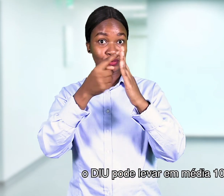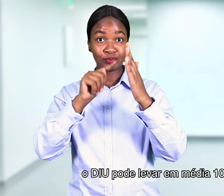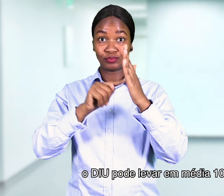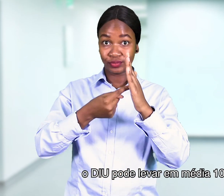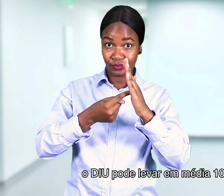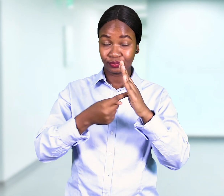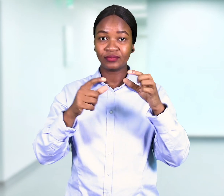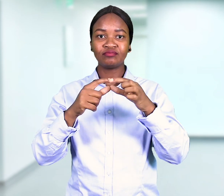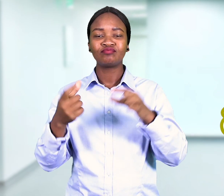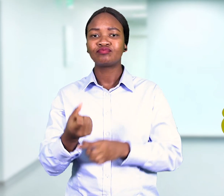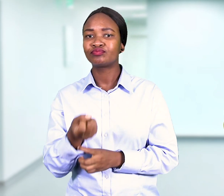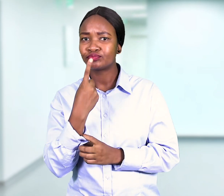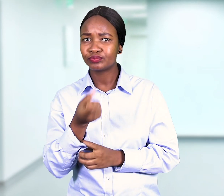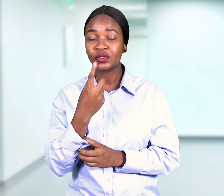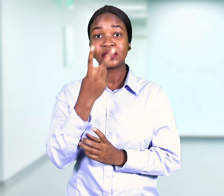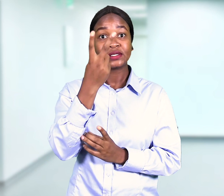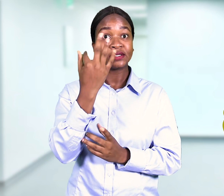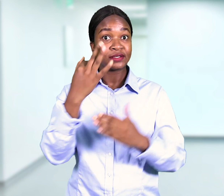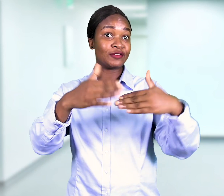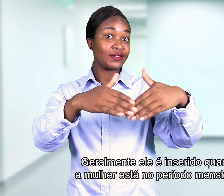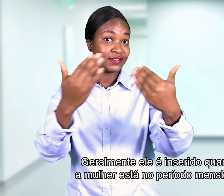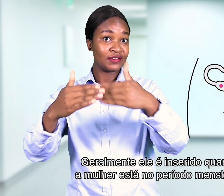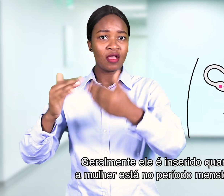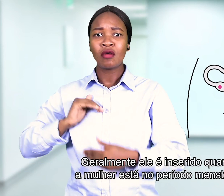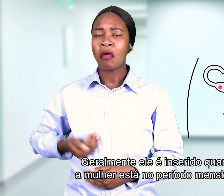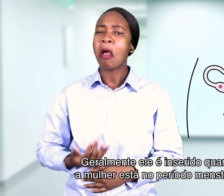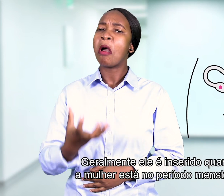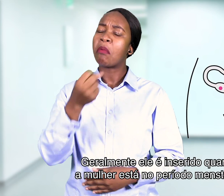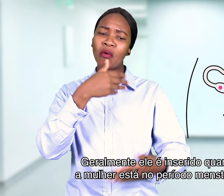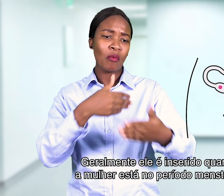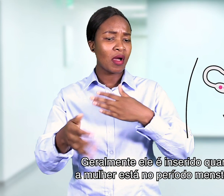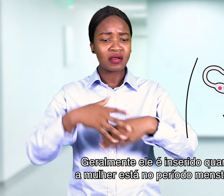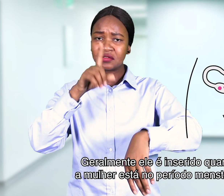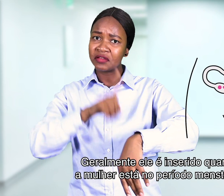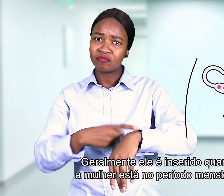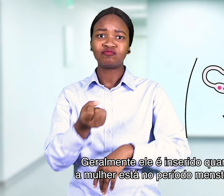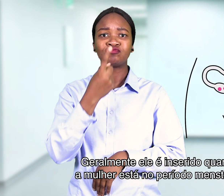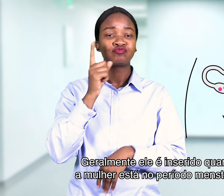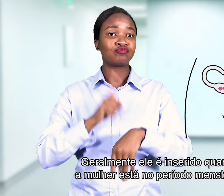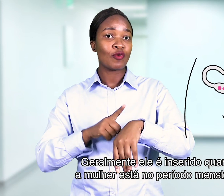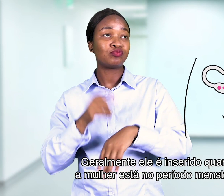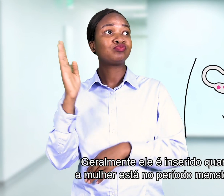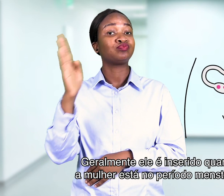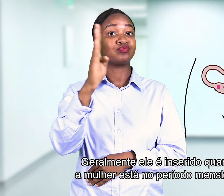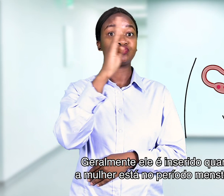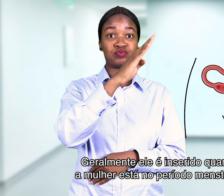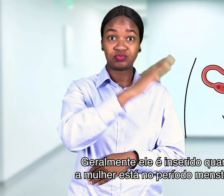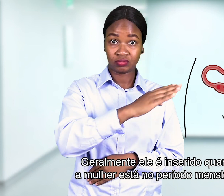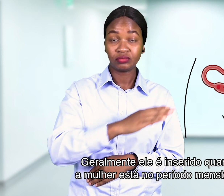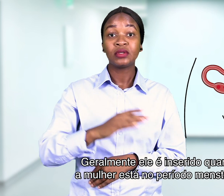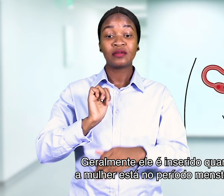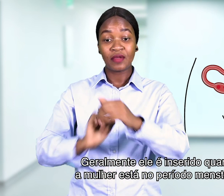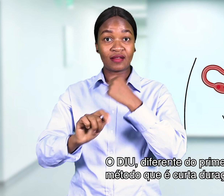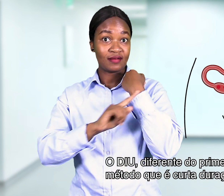10 anos. Sim, 10 anos. Geralmente, ela inserido quando a mulher está no período